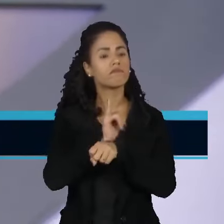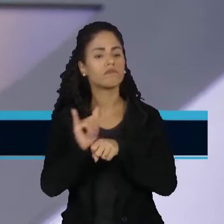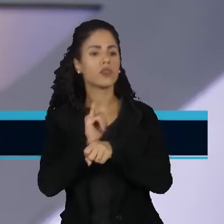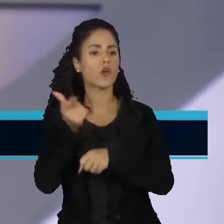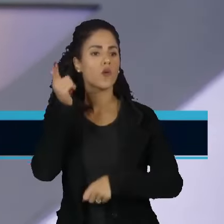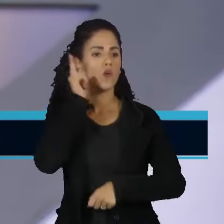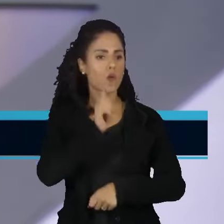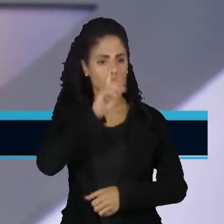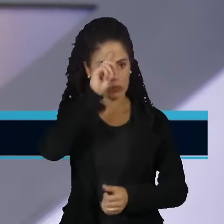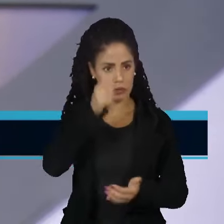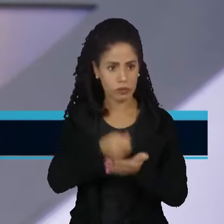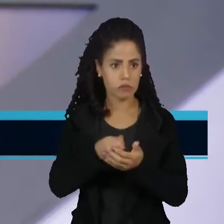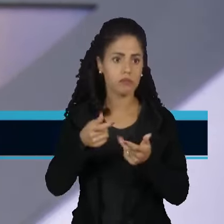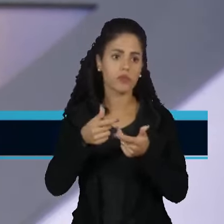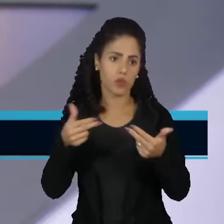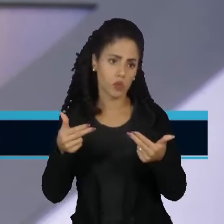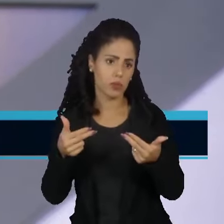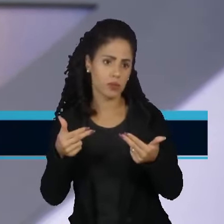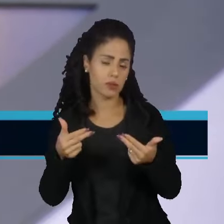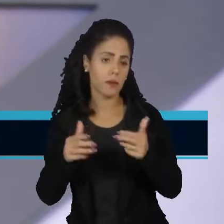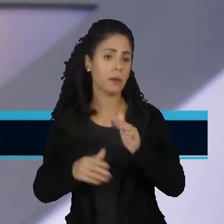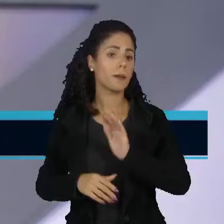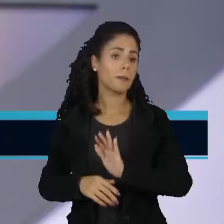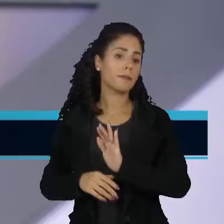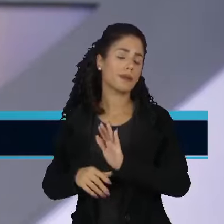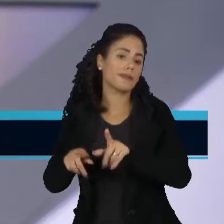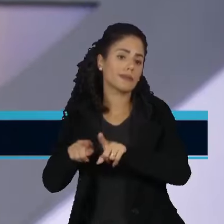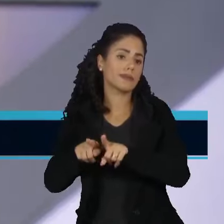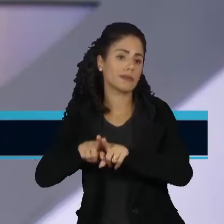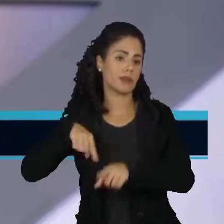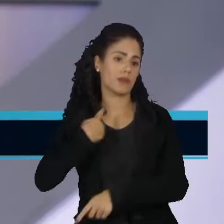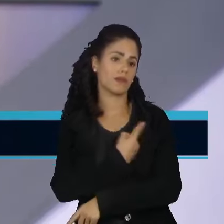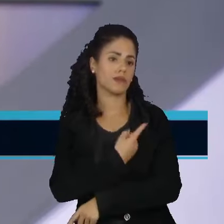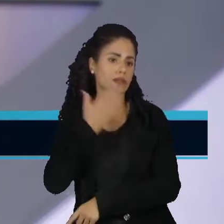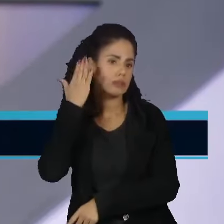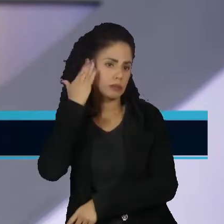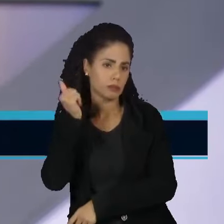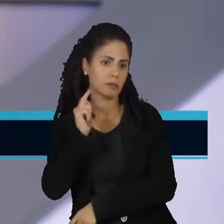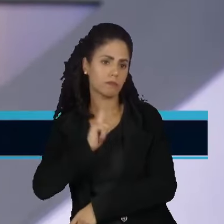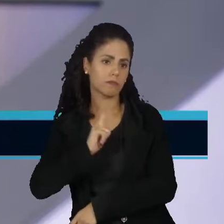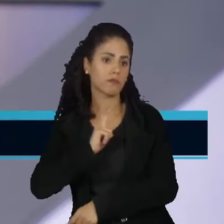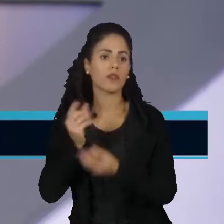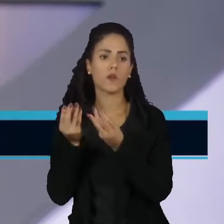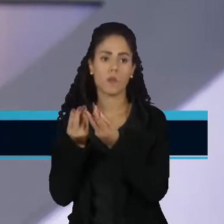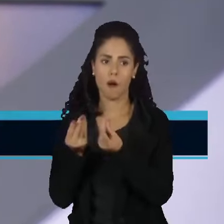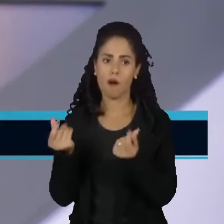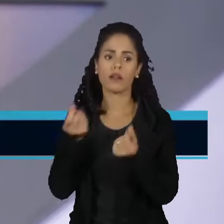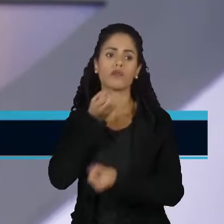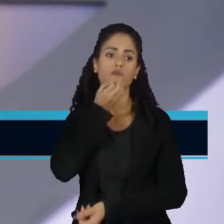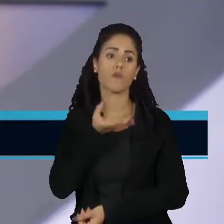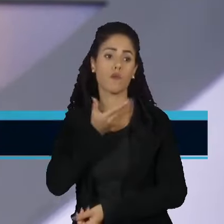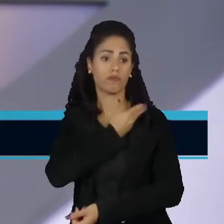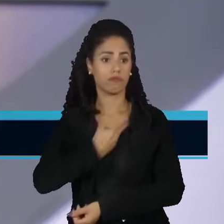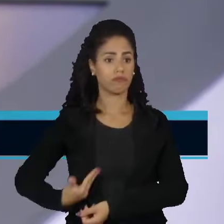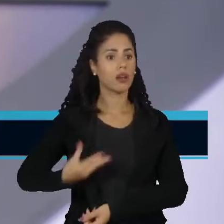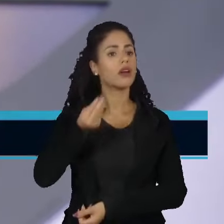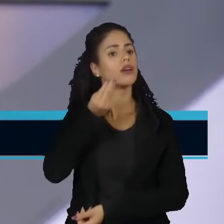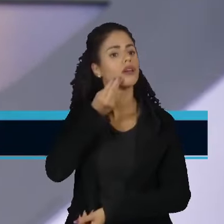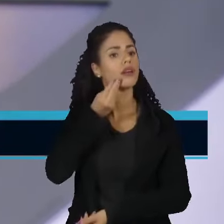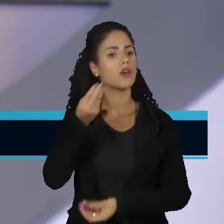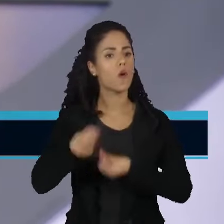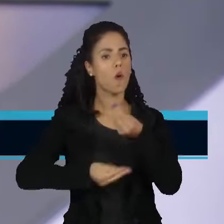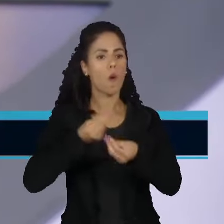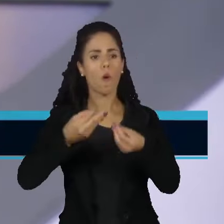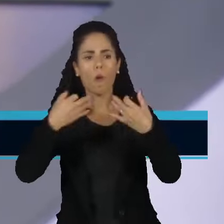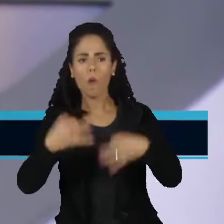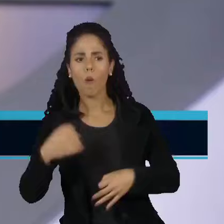e tomar essas decisões. De fato, a gente tem, e acho que isso é uma qualidade, um governo que não se apresenta